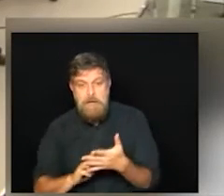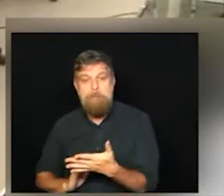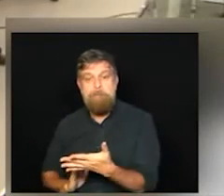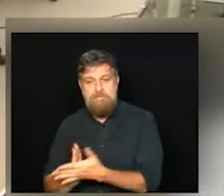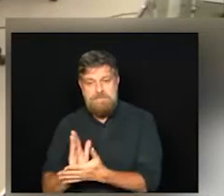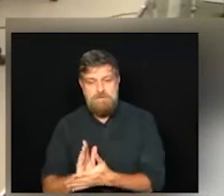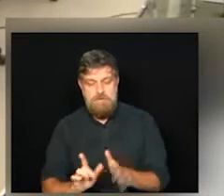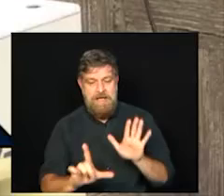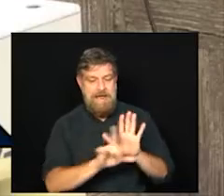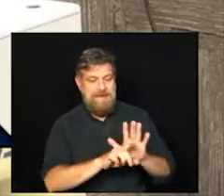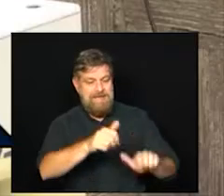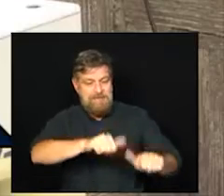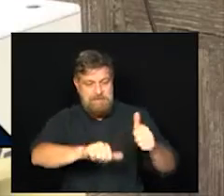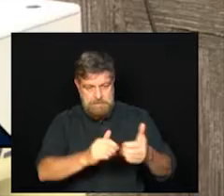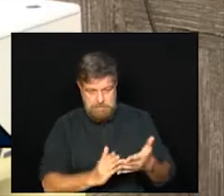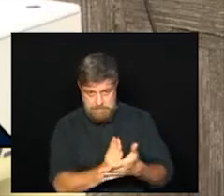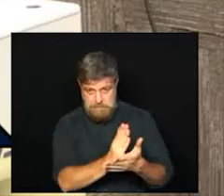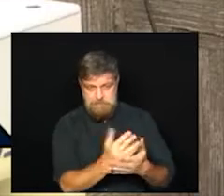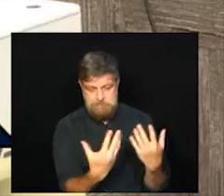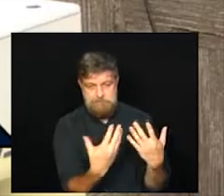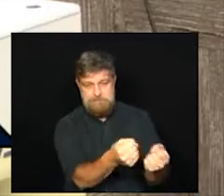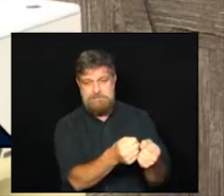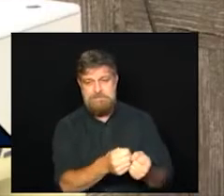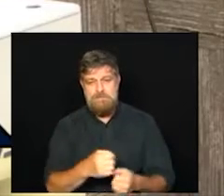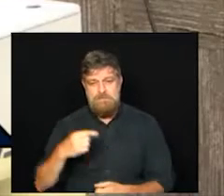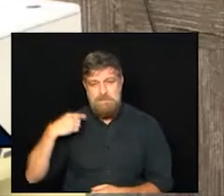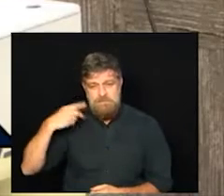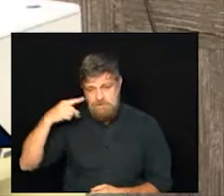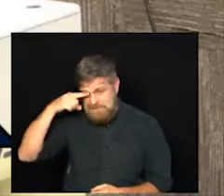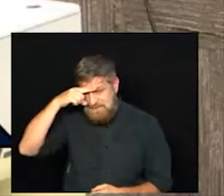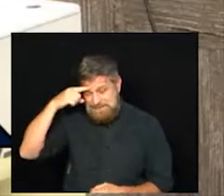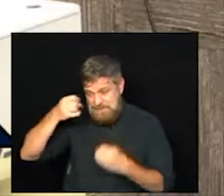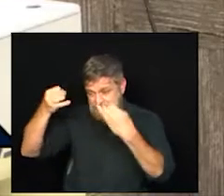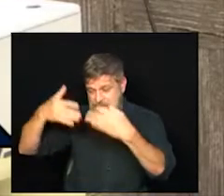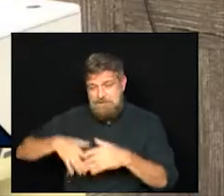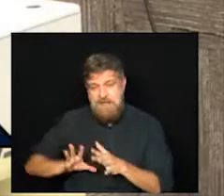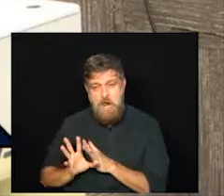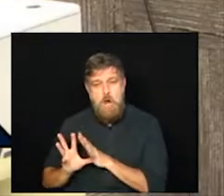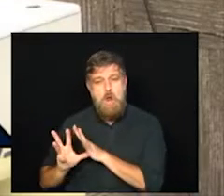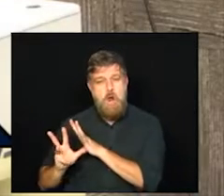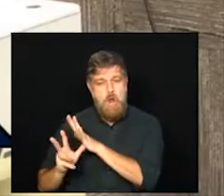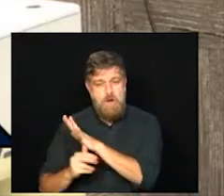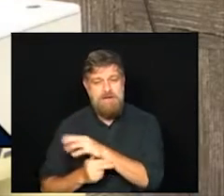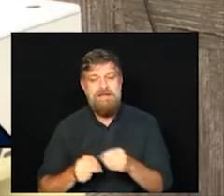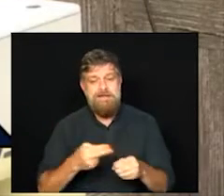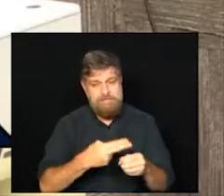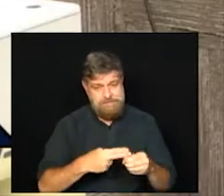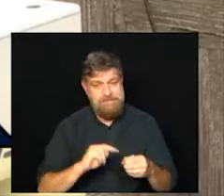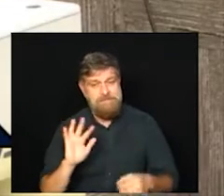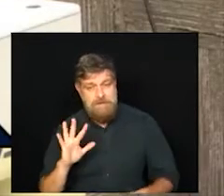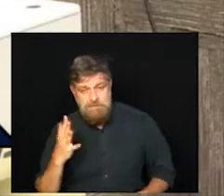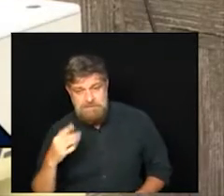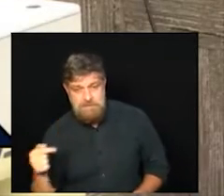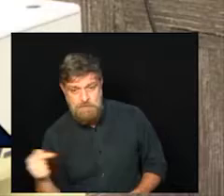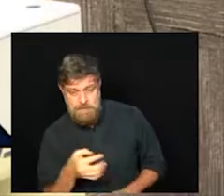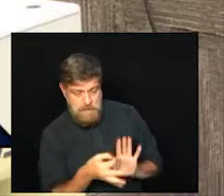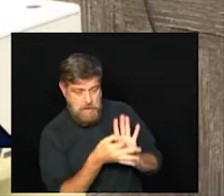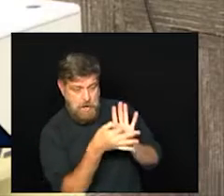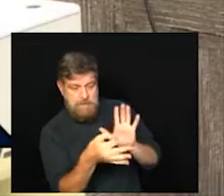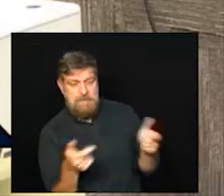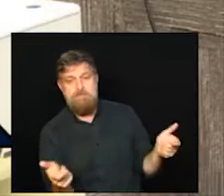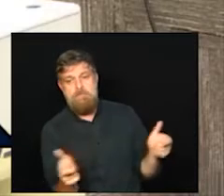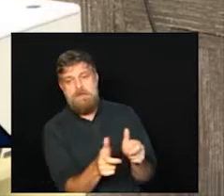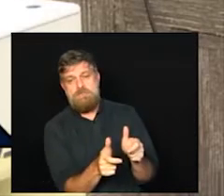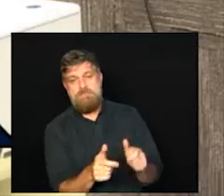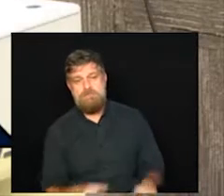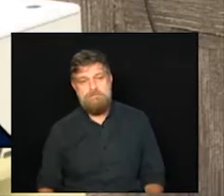em primeira análise. O vereador cita como exemplo os furtos que aconteciam na Unicamp, que, segundo ele, diminuíram.